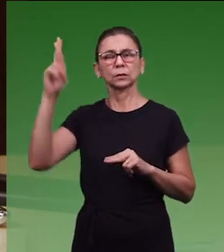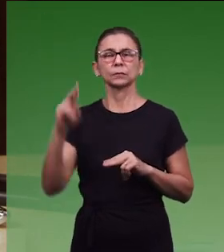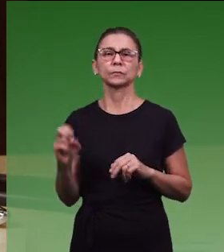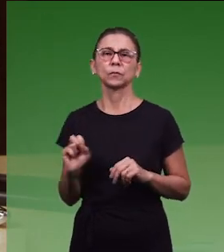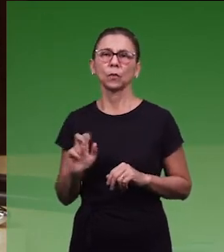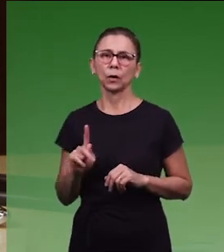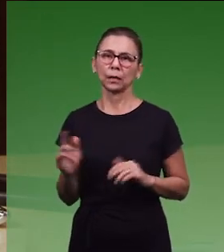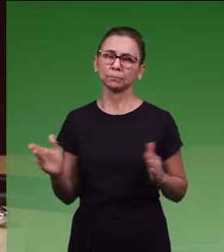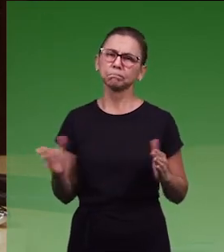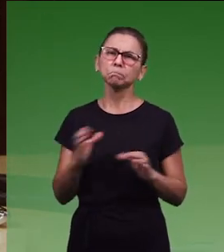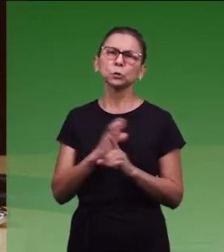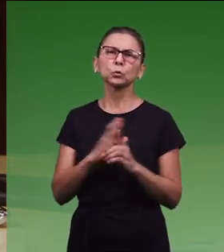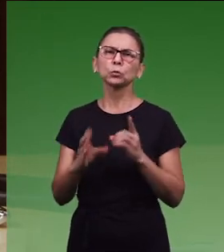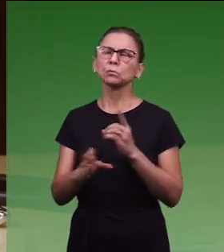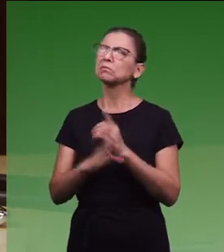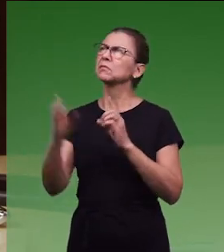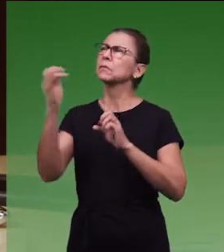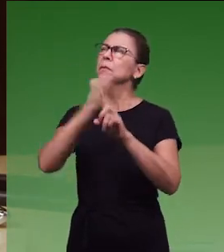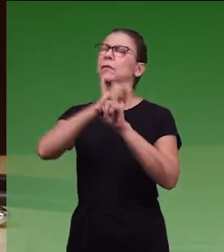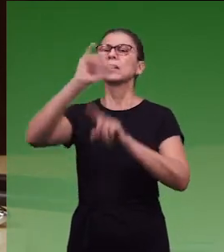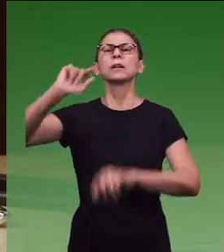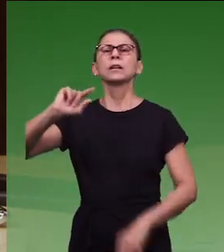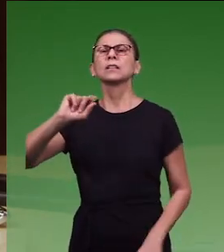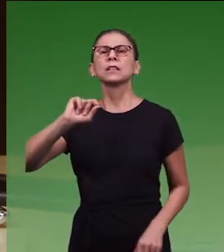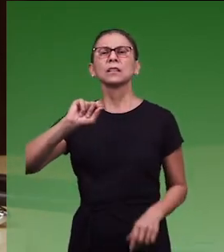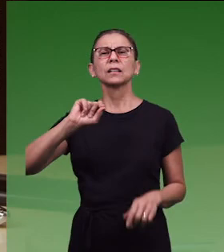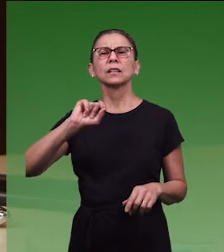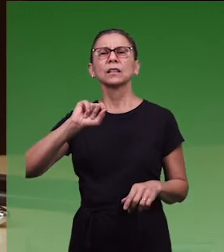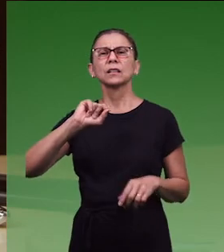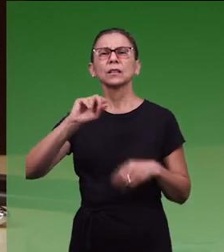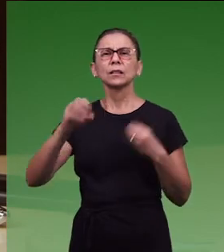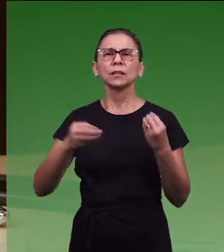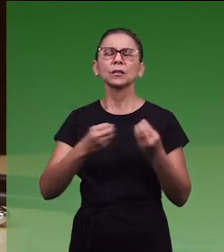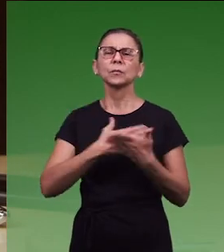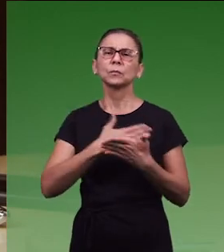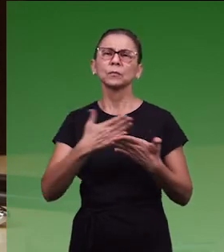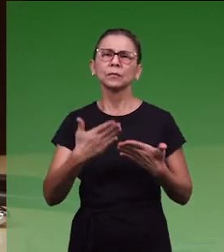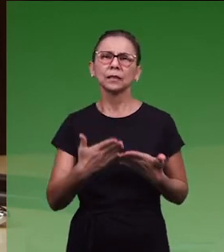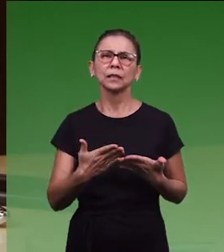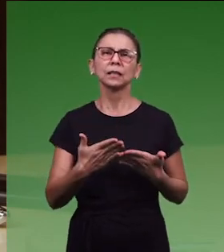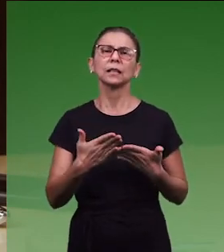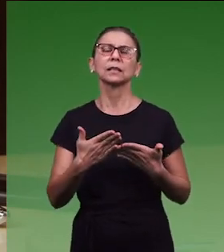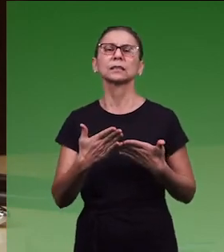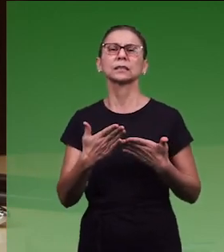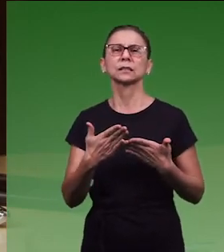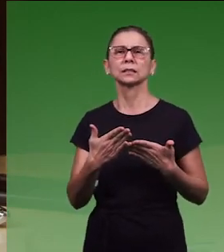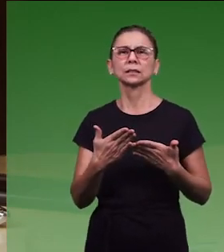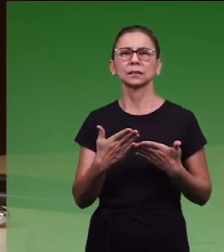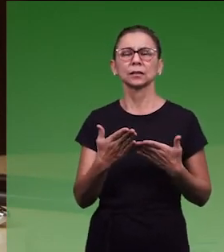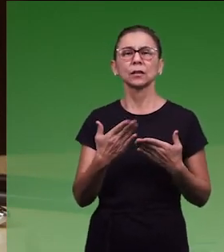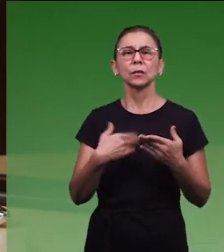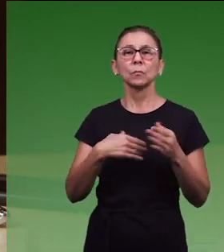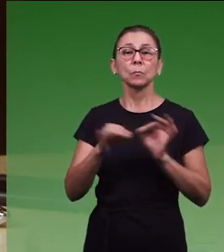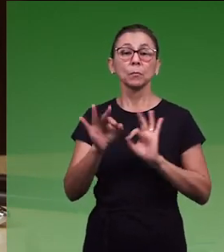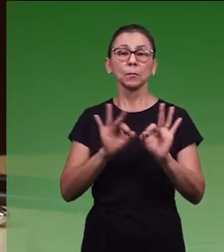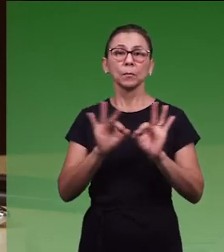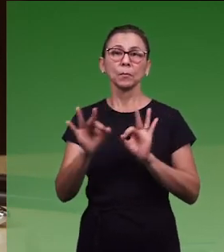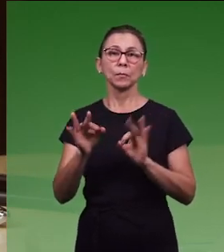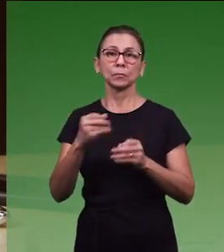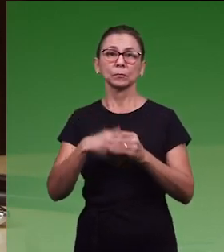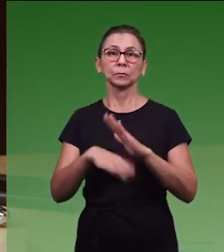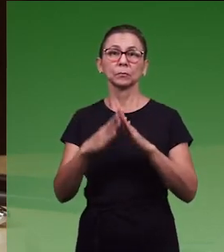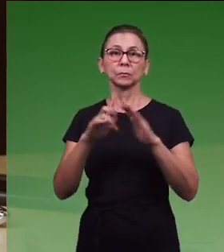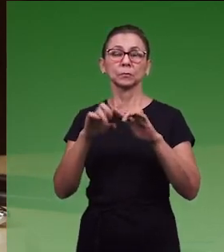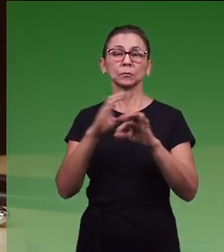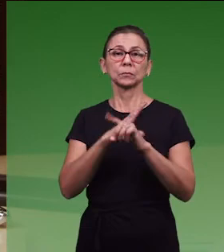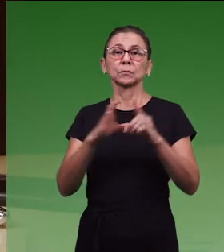culto profético em si. O que é o culto profético, como se dá, como é feito o culto profético dentro da igreja. O